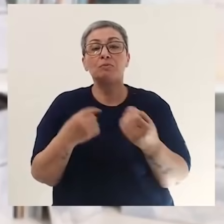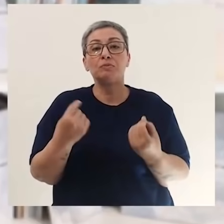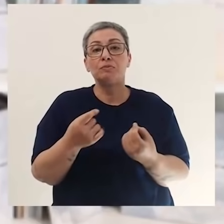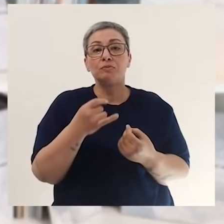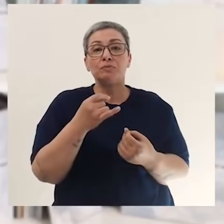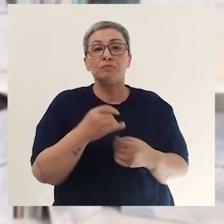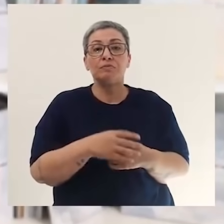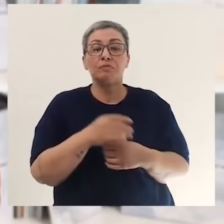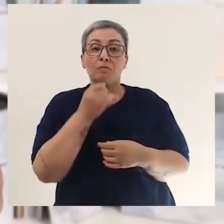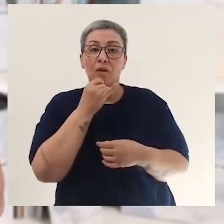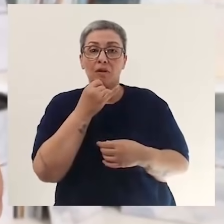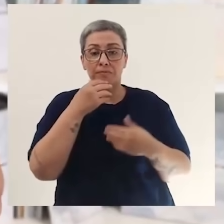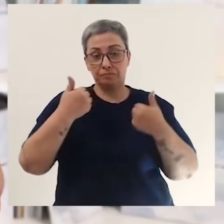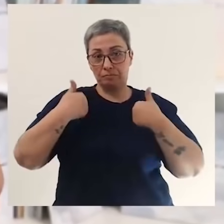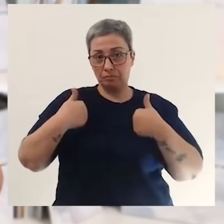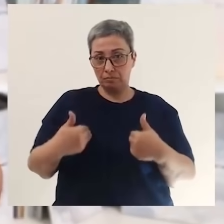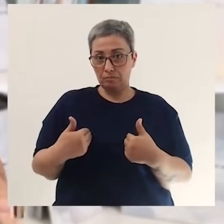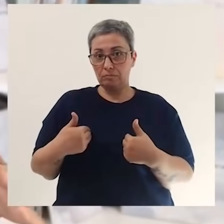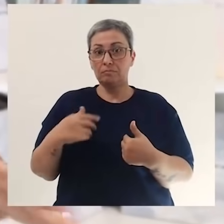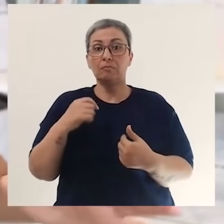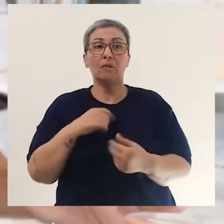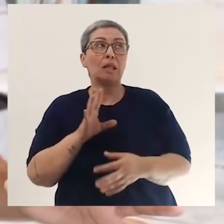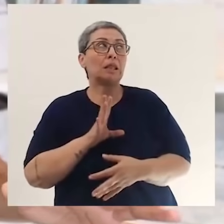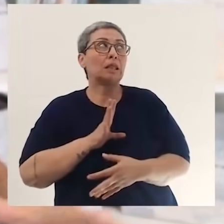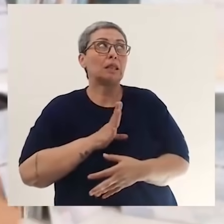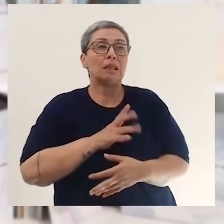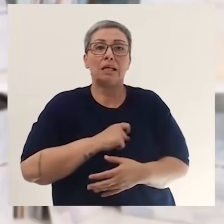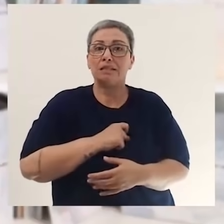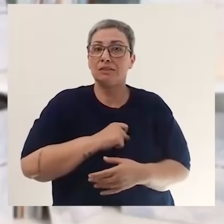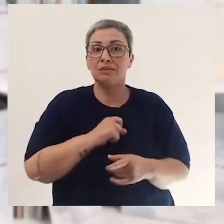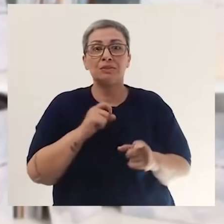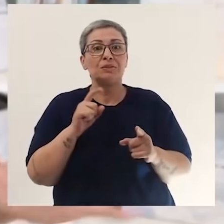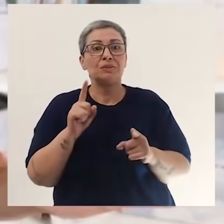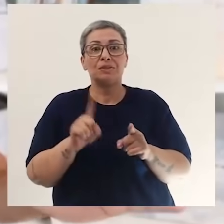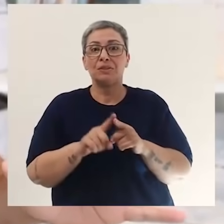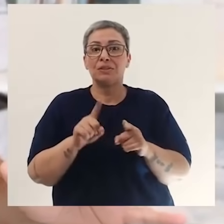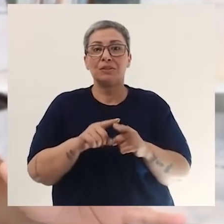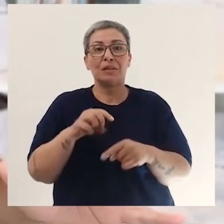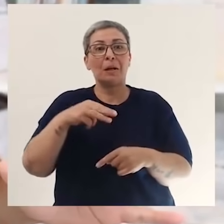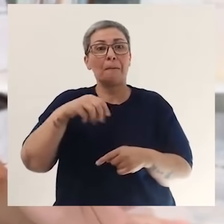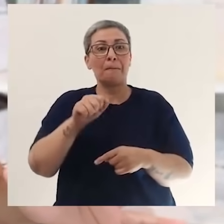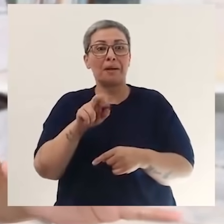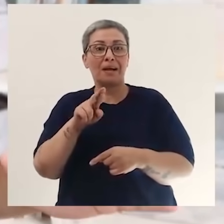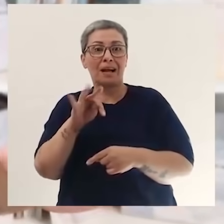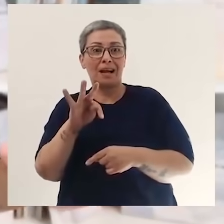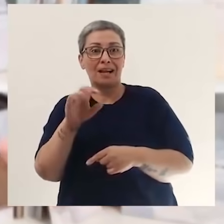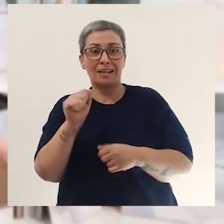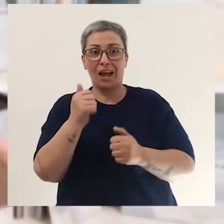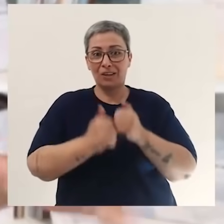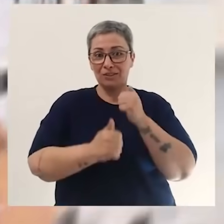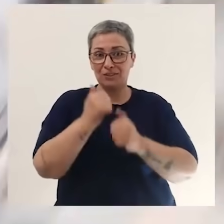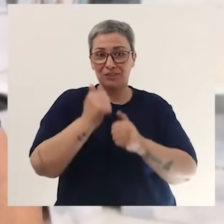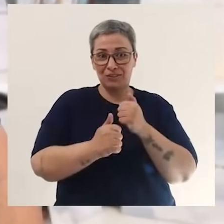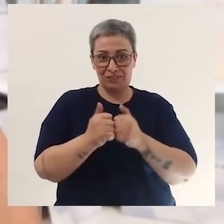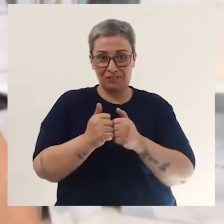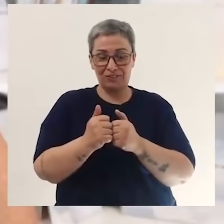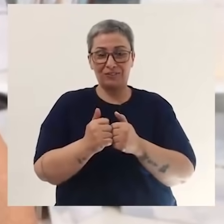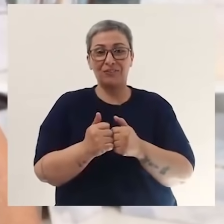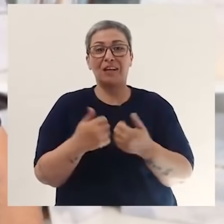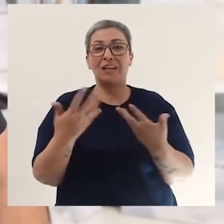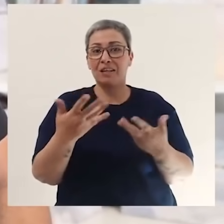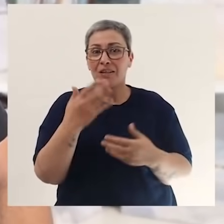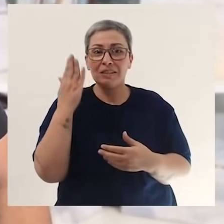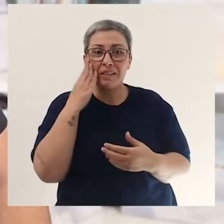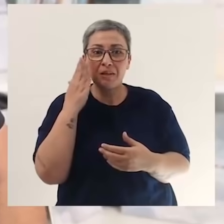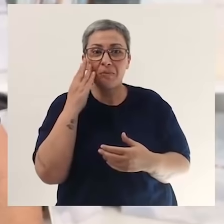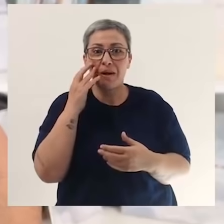exemplo, eu sou apaixonado pela Marta, que é jogadora de futebol. Sabe quem